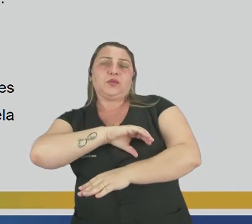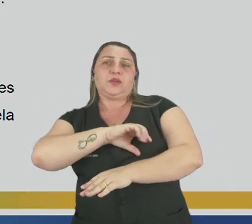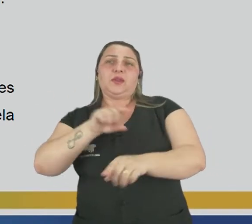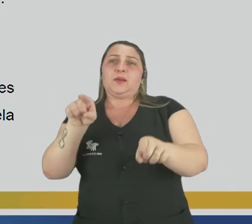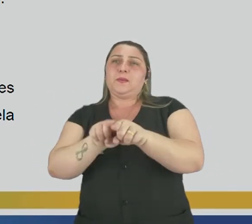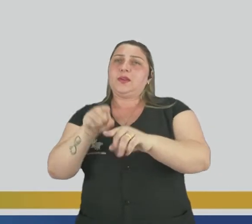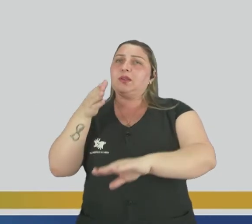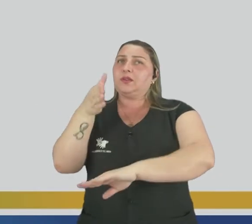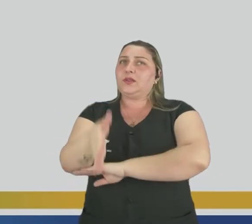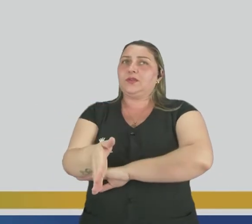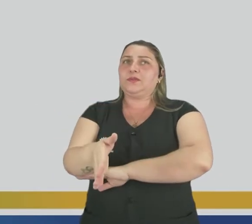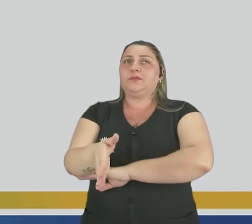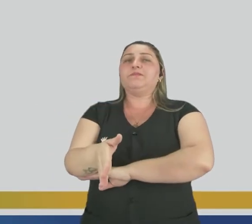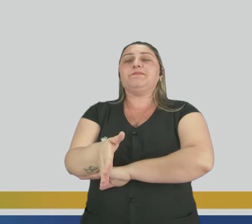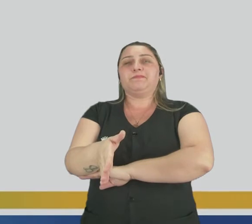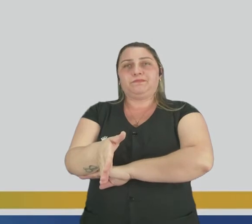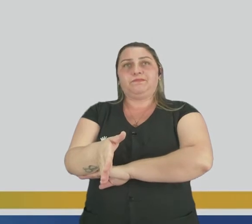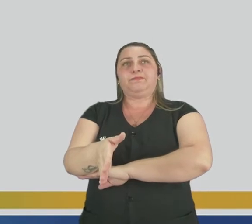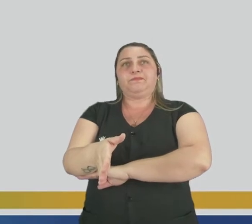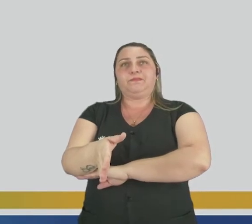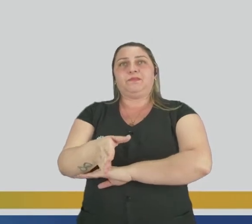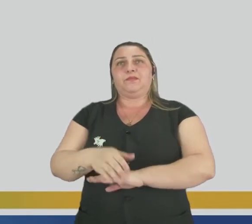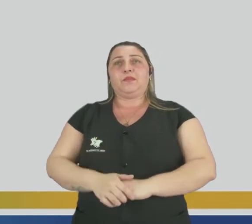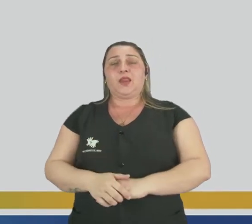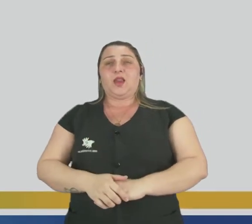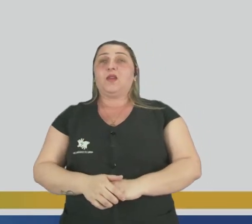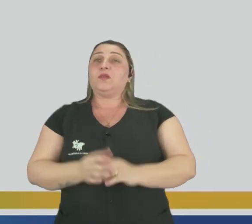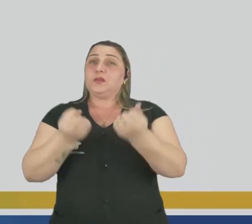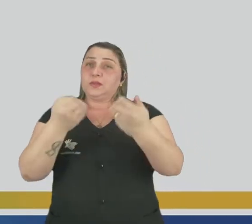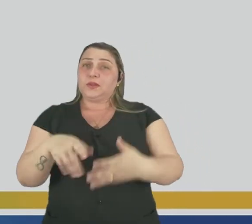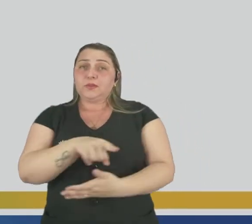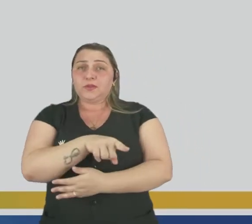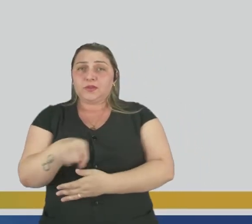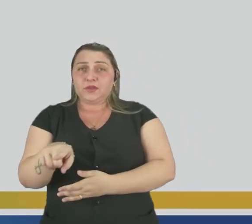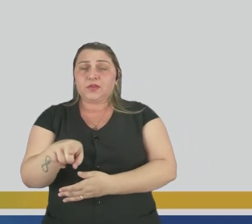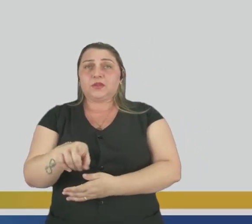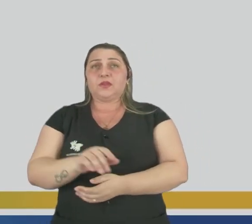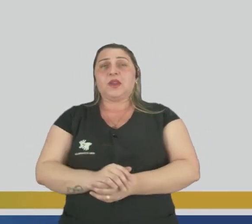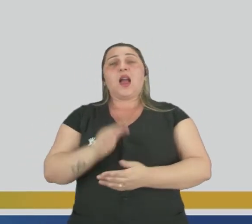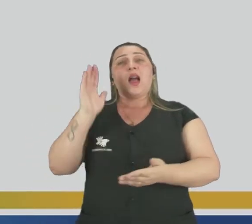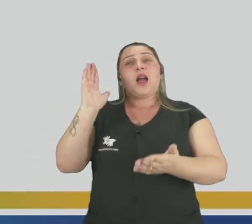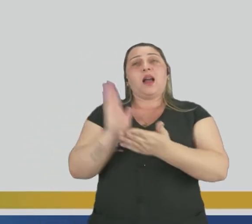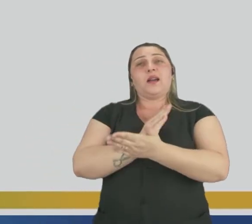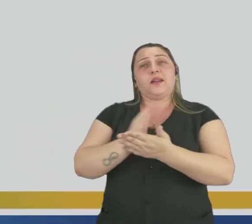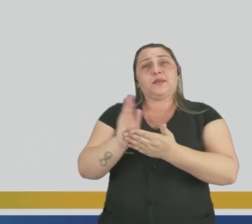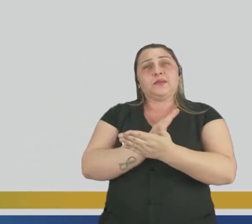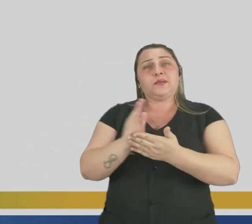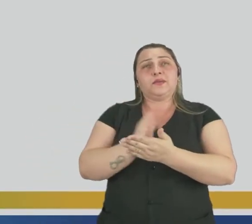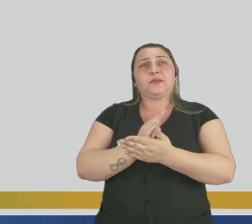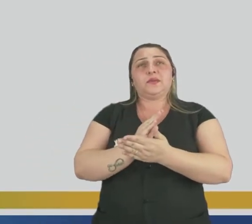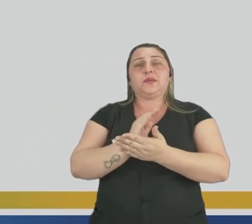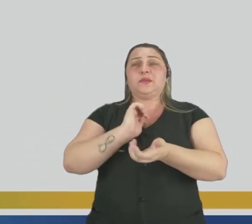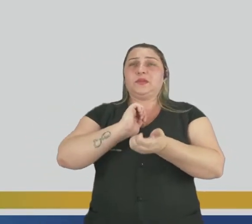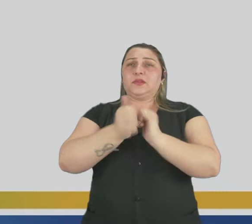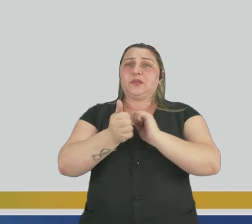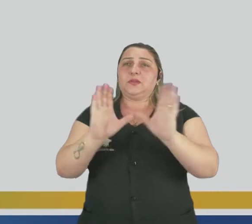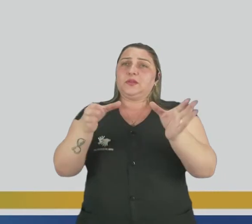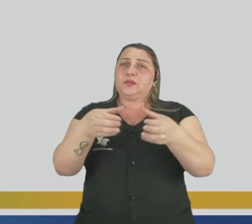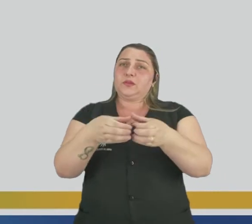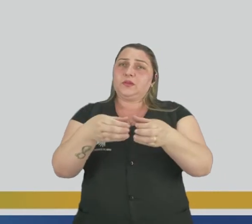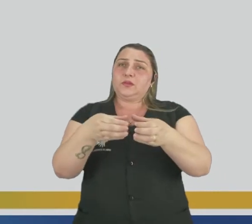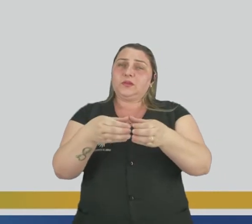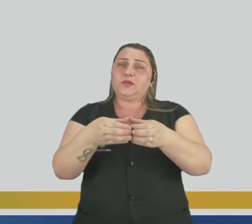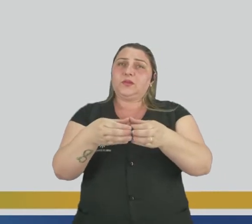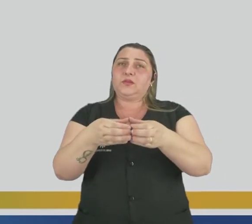ação direta do oponente. E aí eu vou citar para vocês alguns esportes